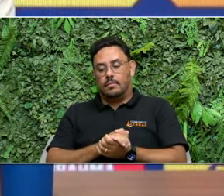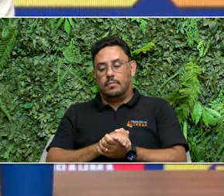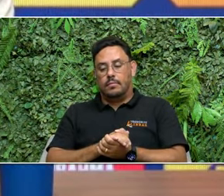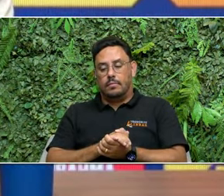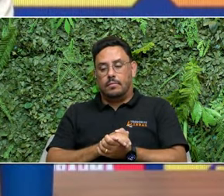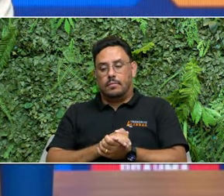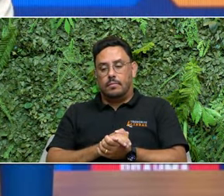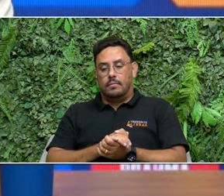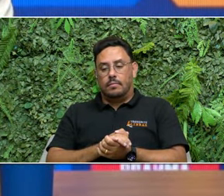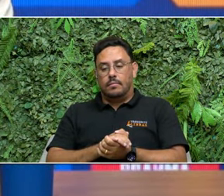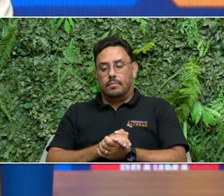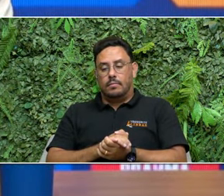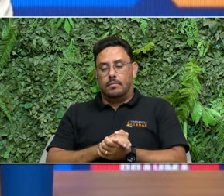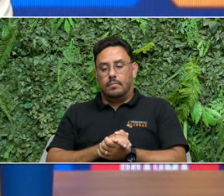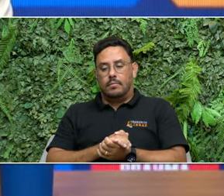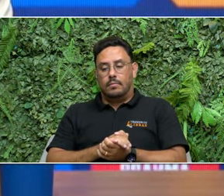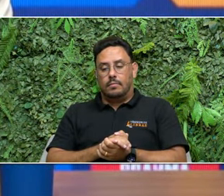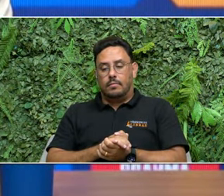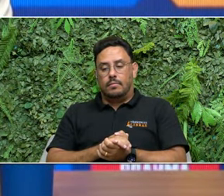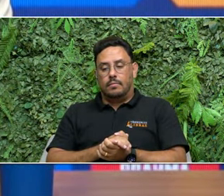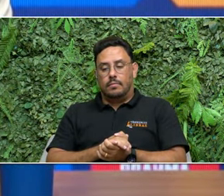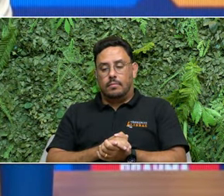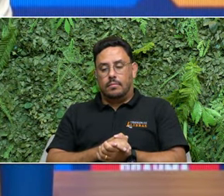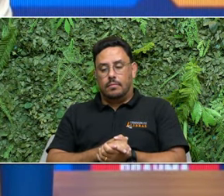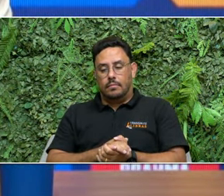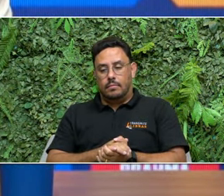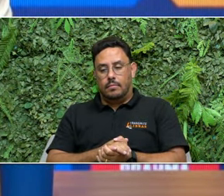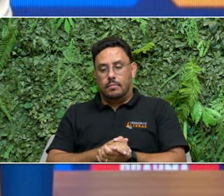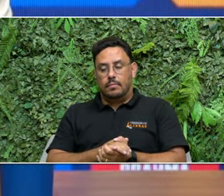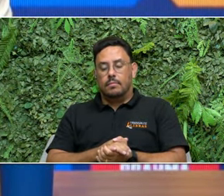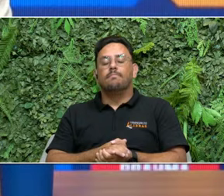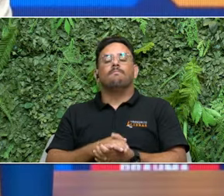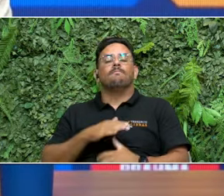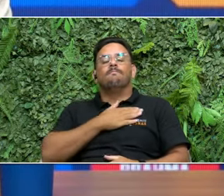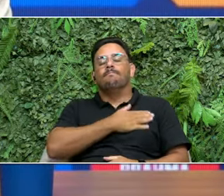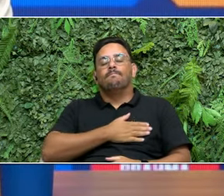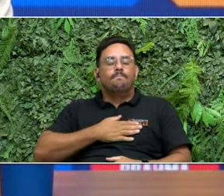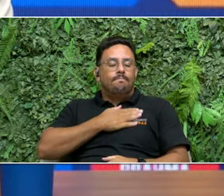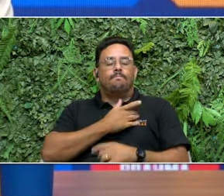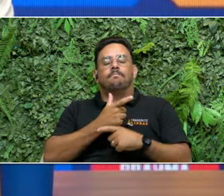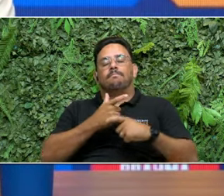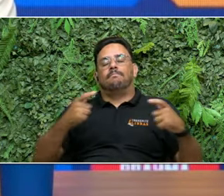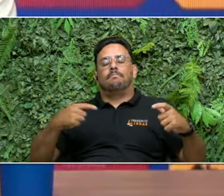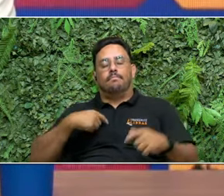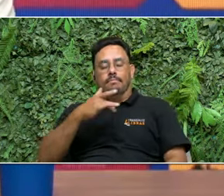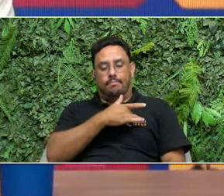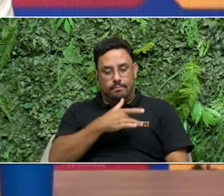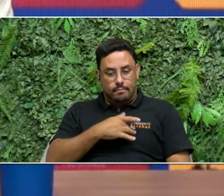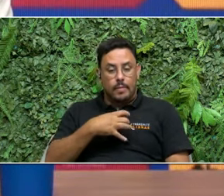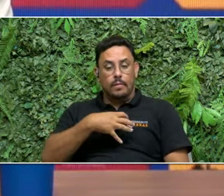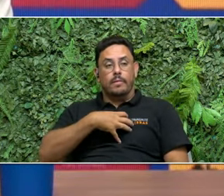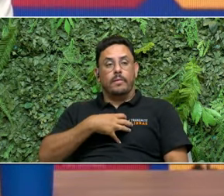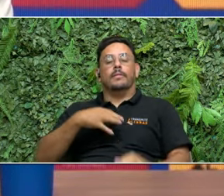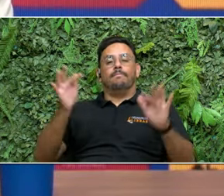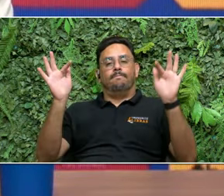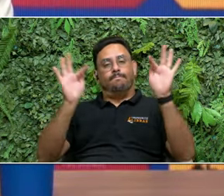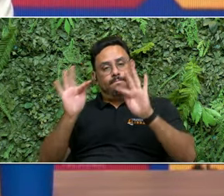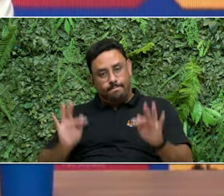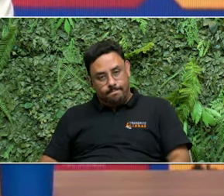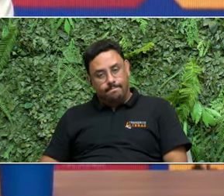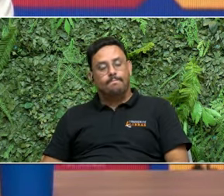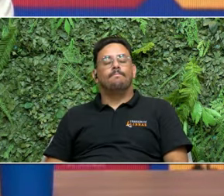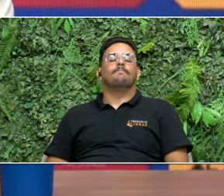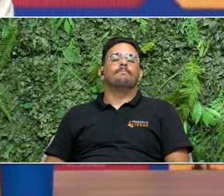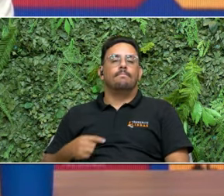mineiro eu tenho uma gratidão enorme por esse clube e eu tô muito feliz de poder